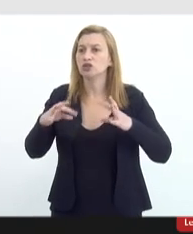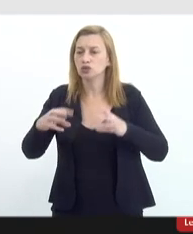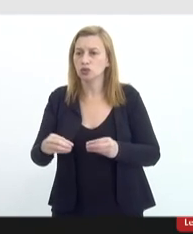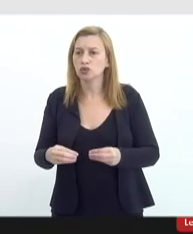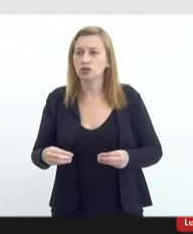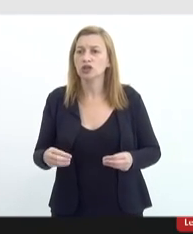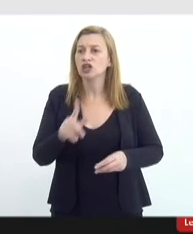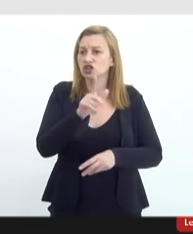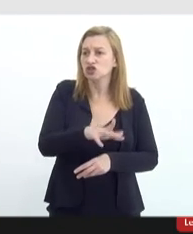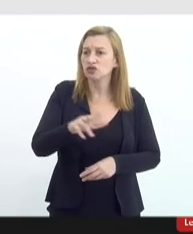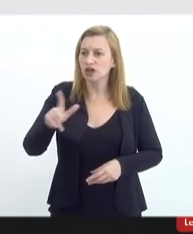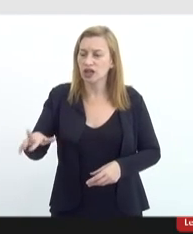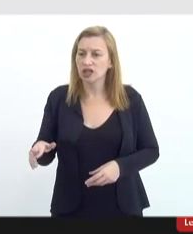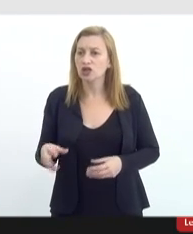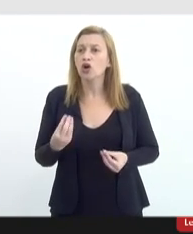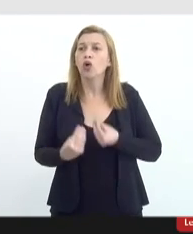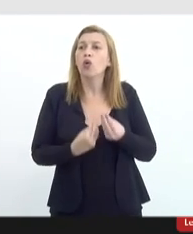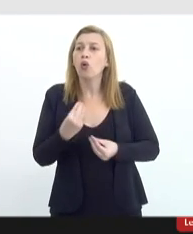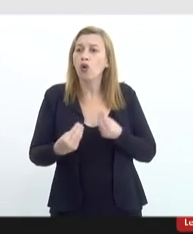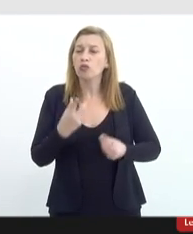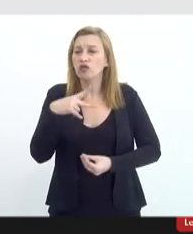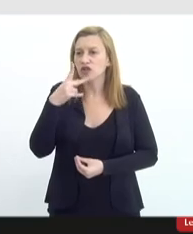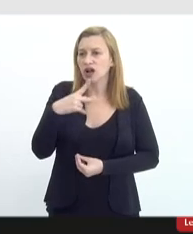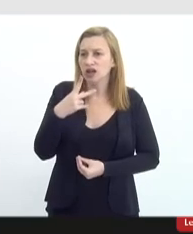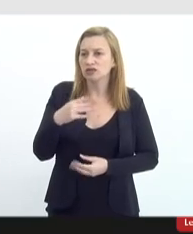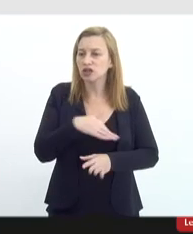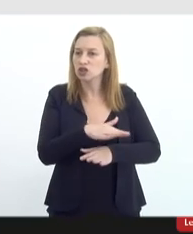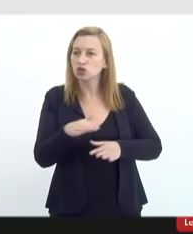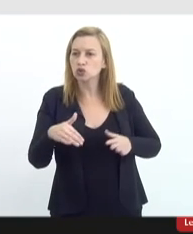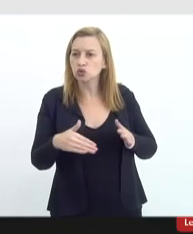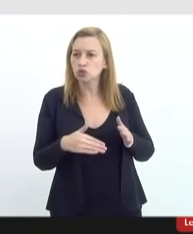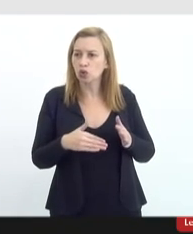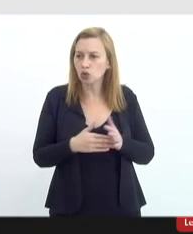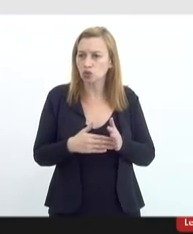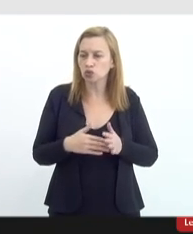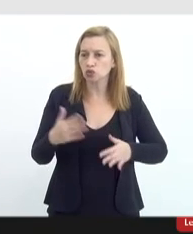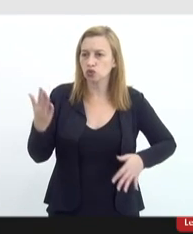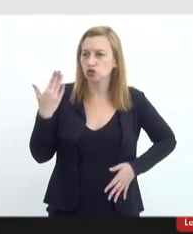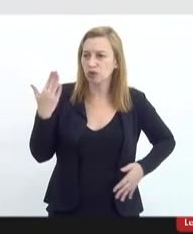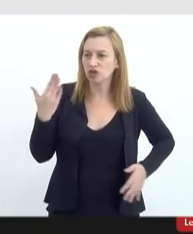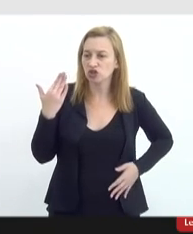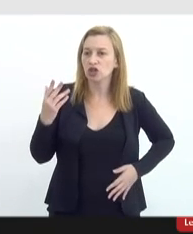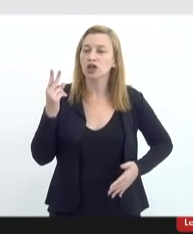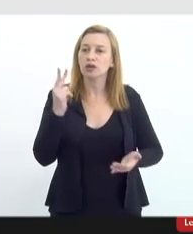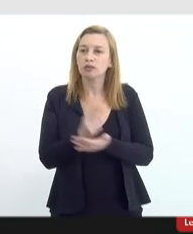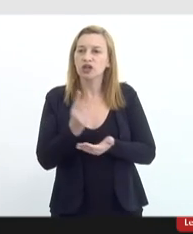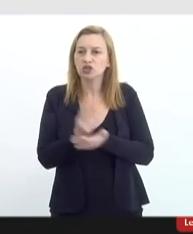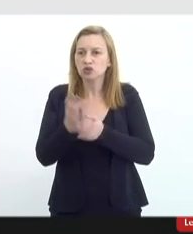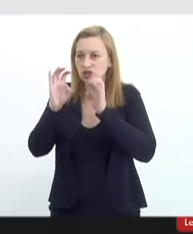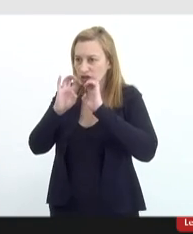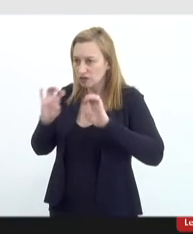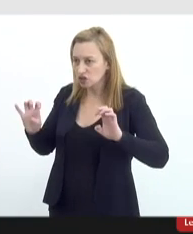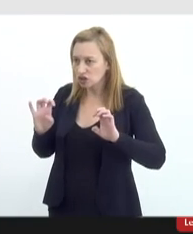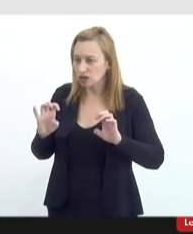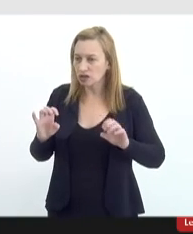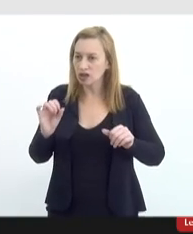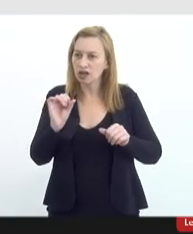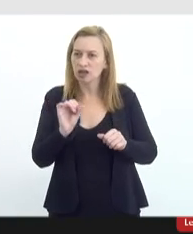os diferentes atores, porque como a gente diz que não são todos os traficantes, mesmo os que têm, são evangélicos, que